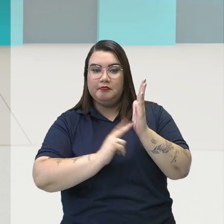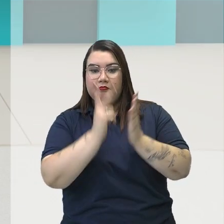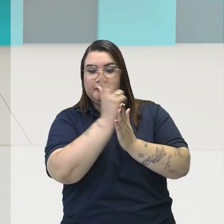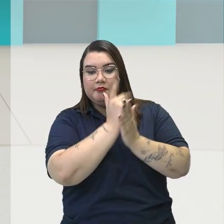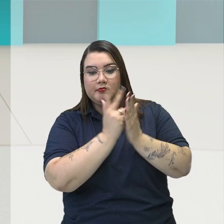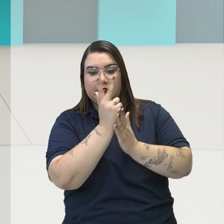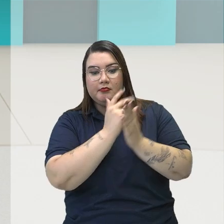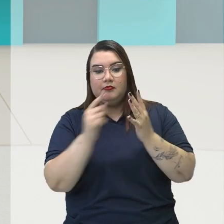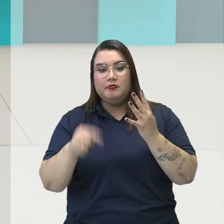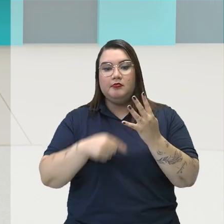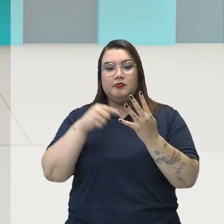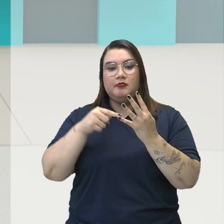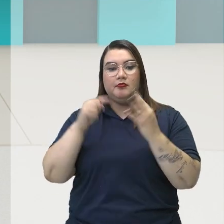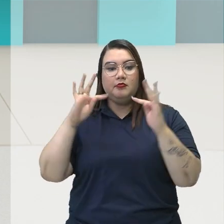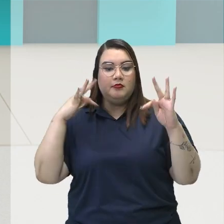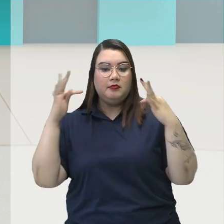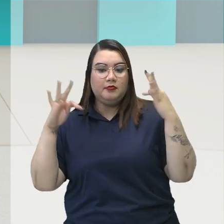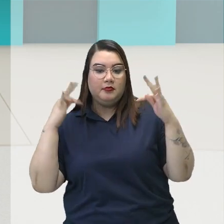manuais,